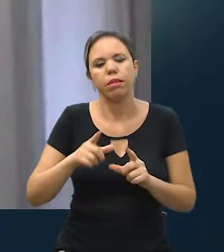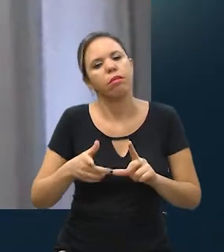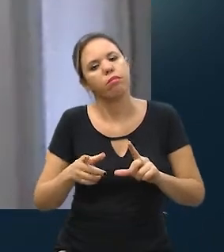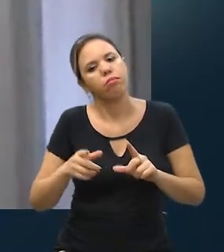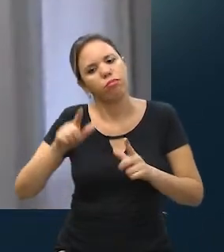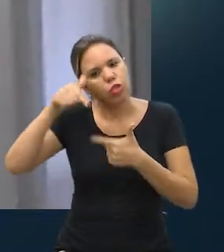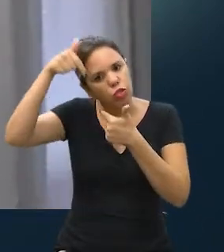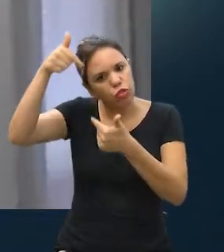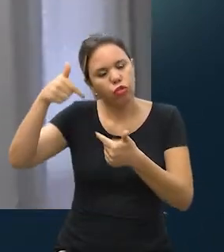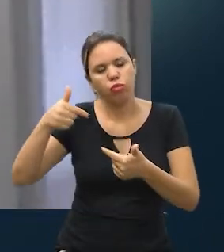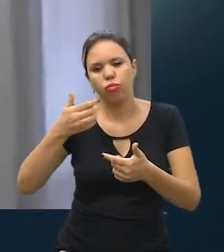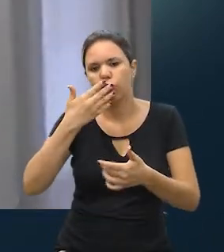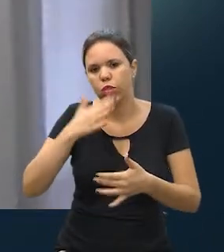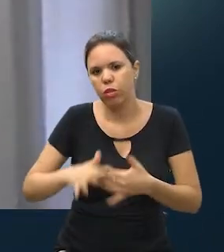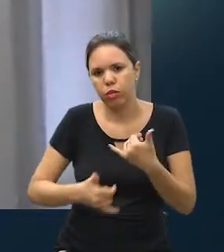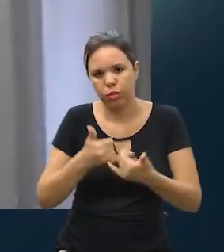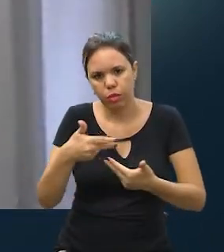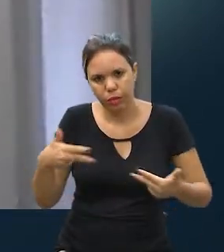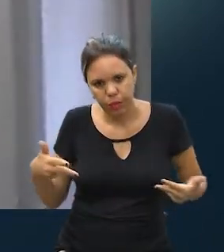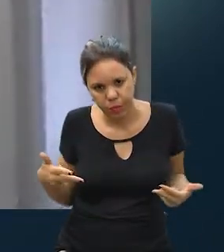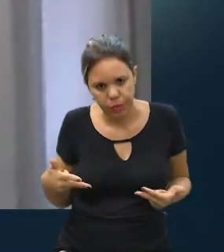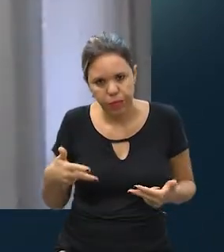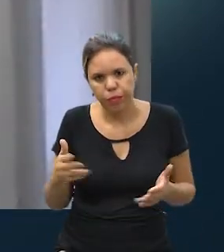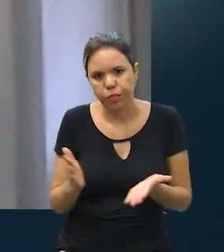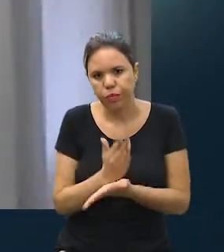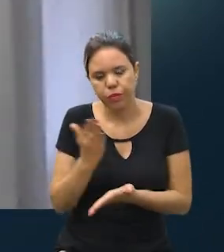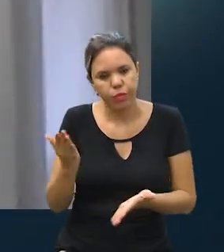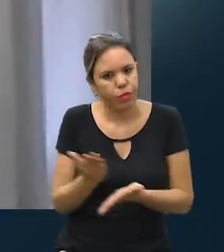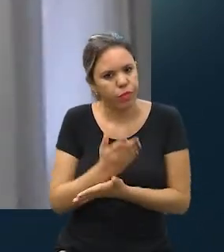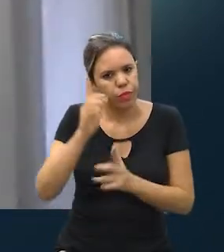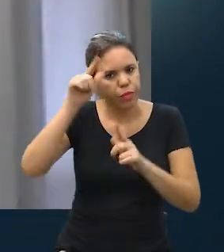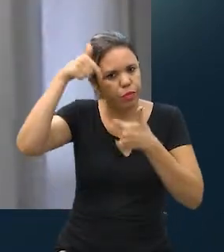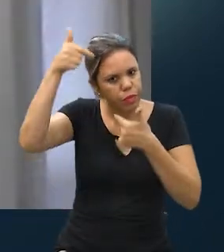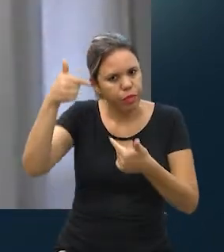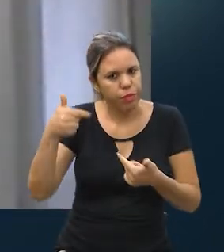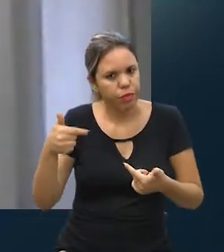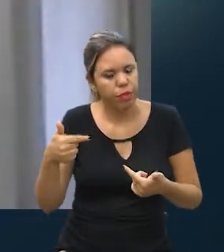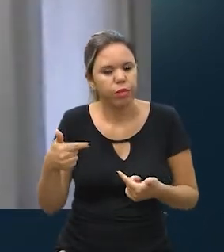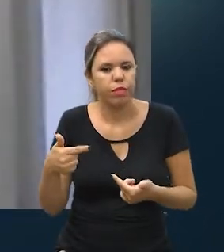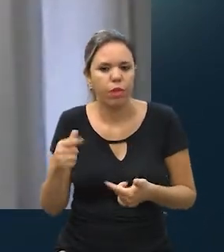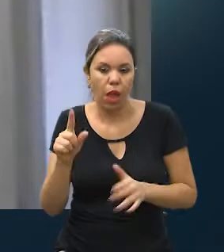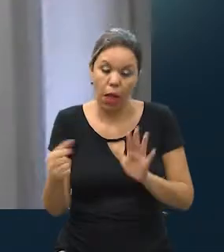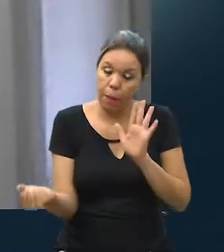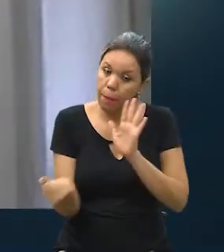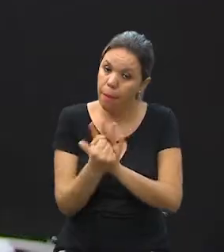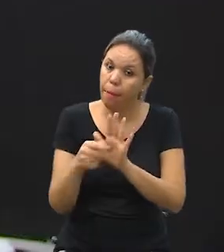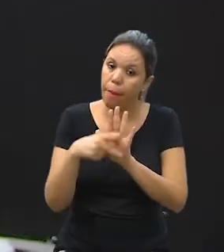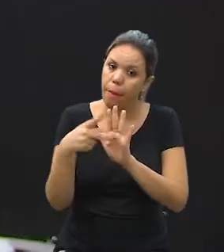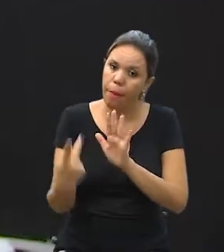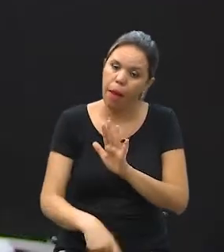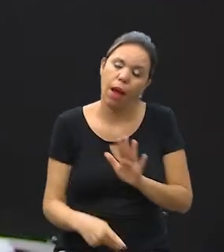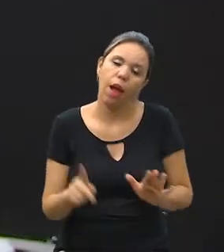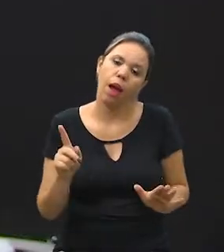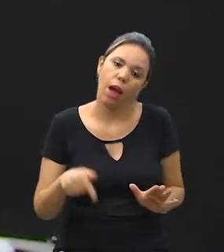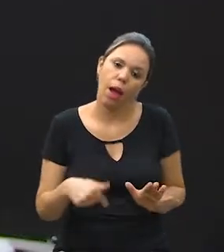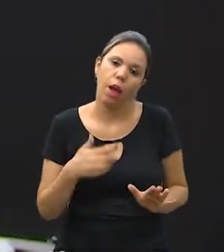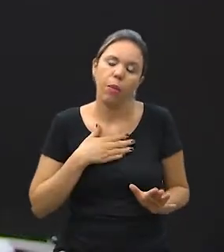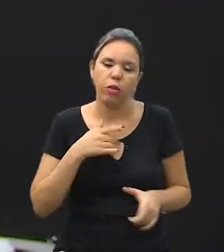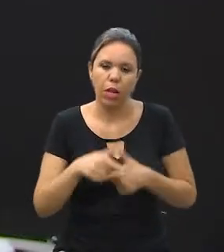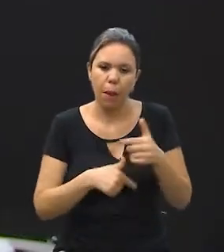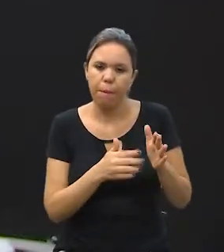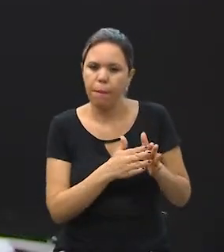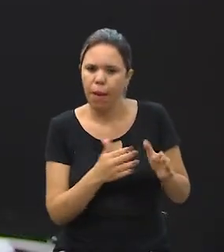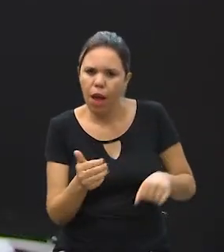para crianças, brinquedos, cadernos com personagens, tá? Isso é um licenciamento de marca, tá? Então, essa foi toda a minha